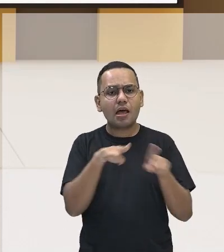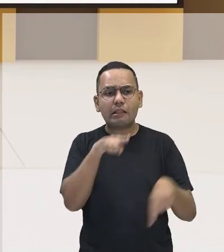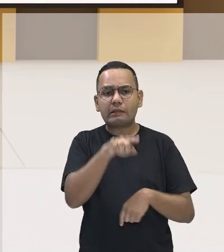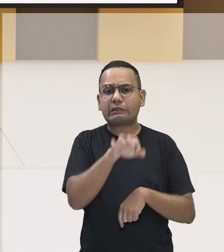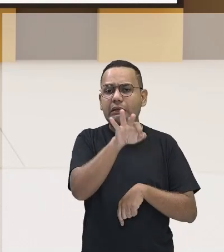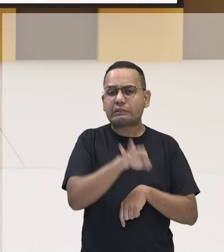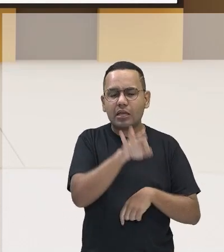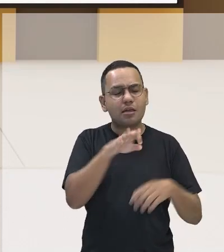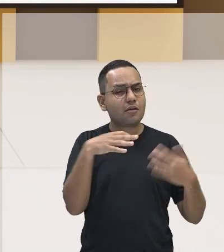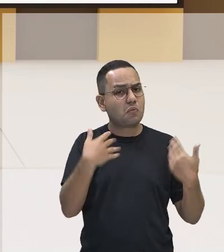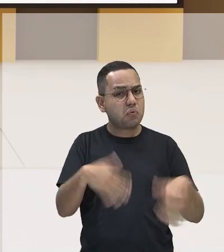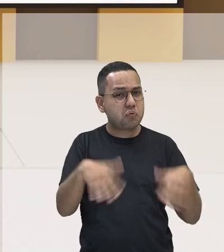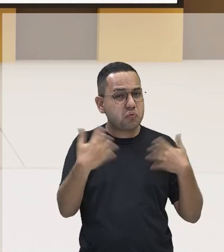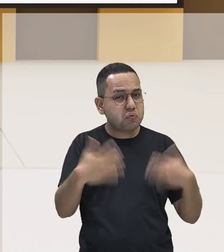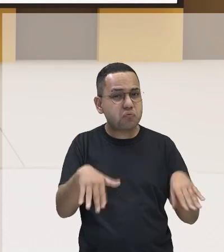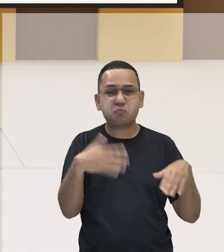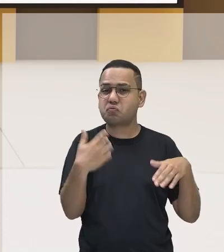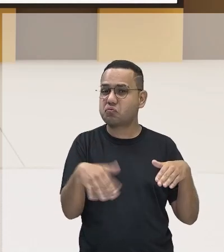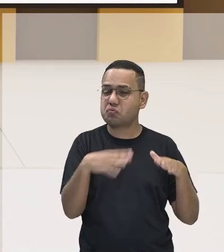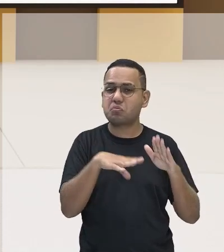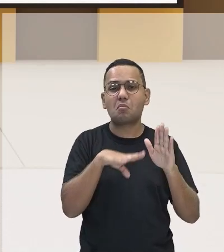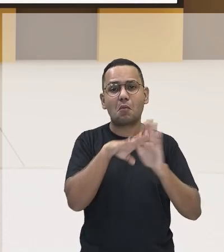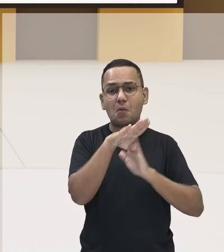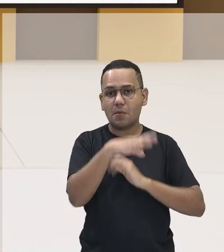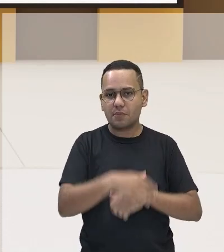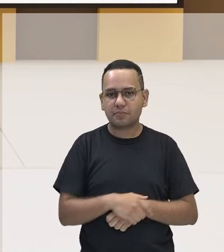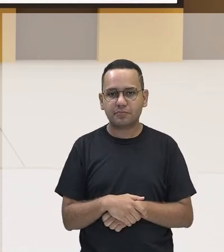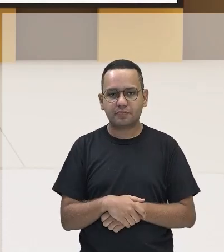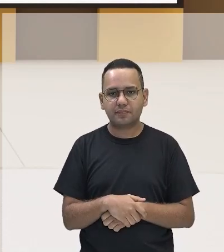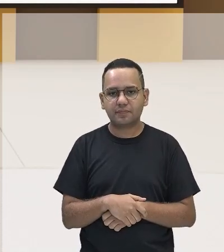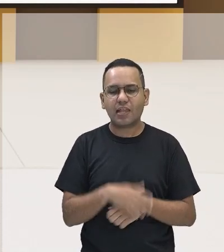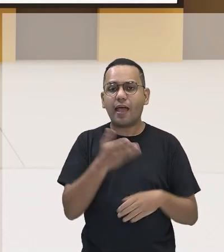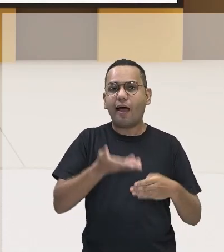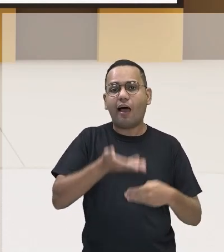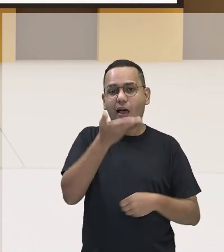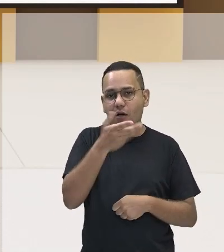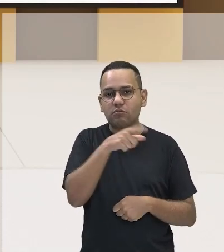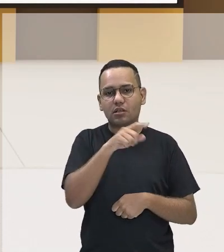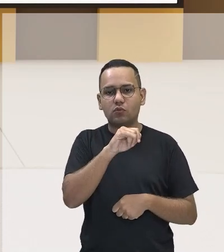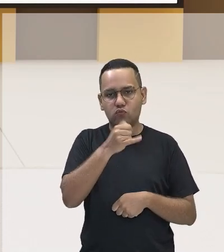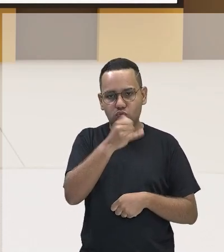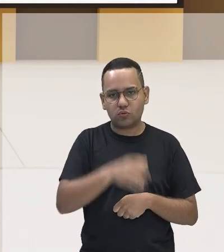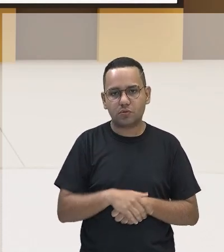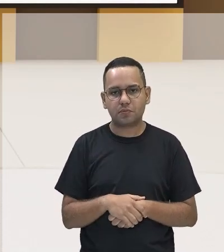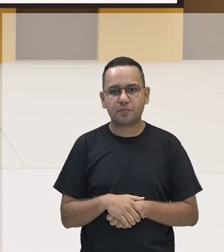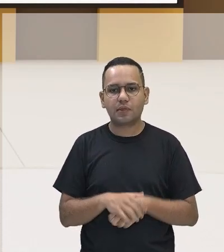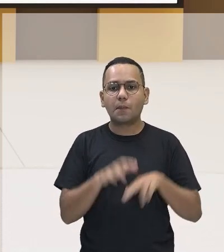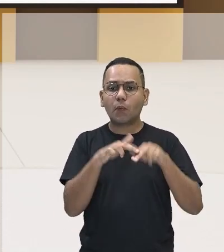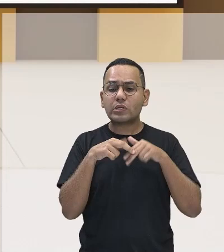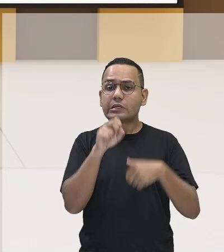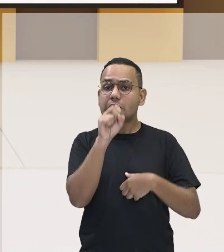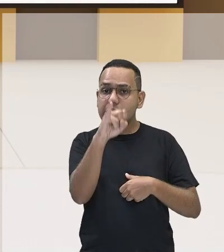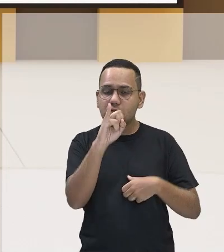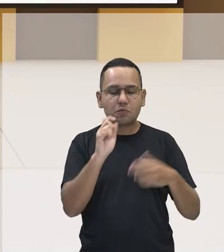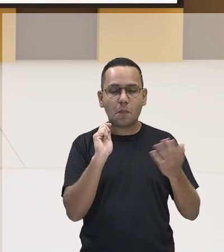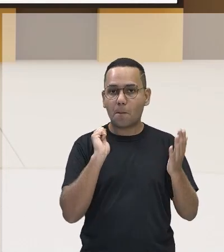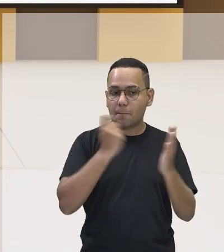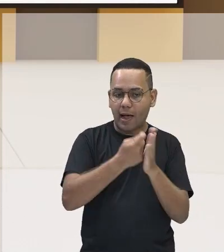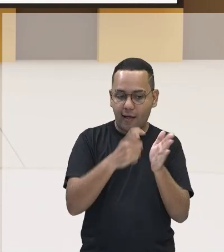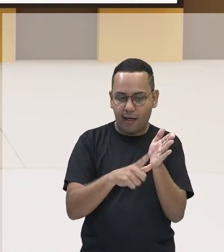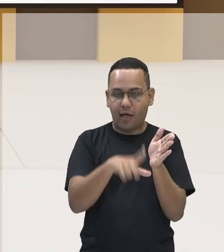altas. Se não forem pagos integralmente, no vencimento, os saldos pendentes podem acumular rapidamente